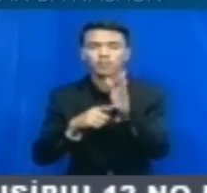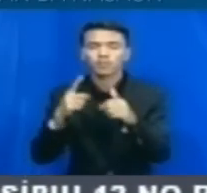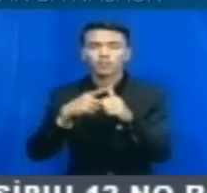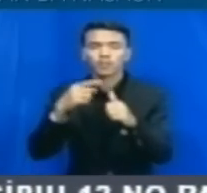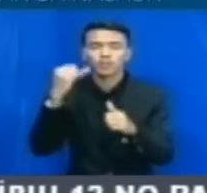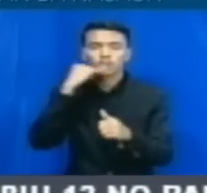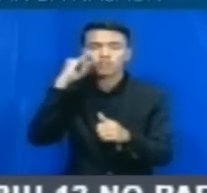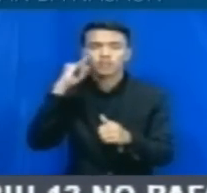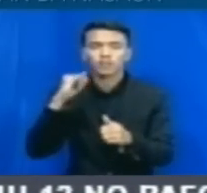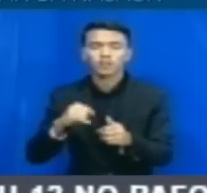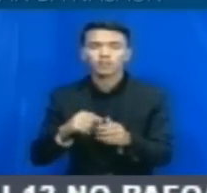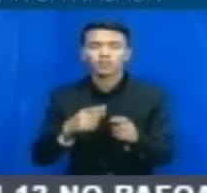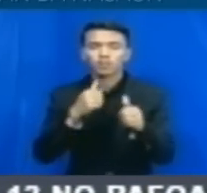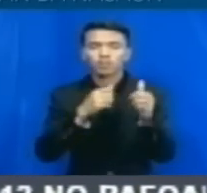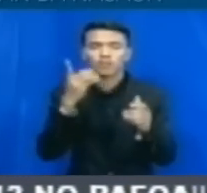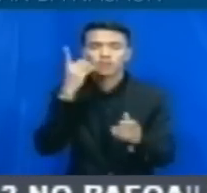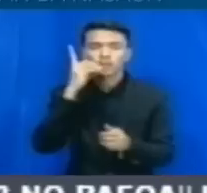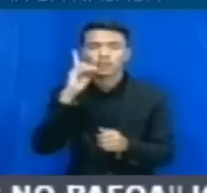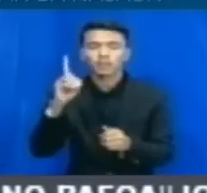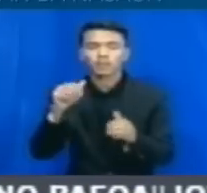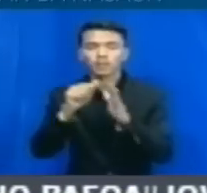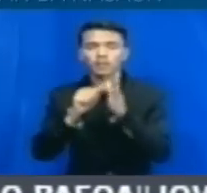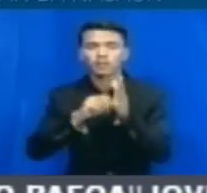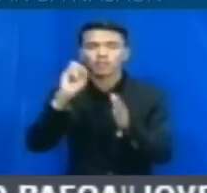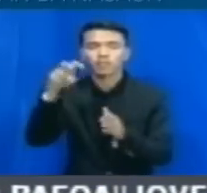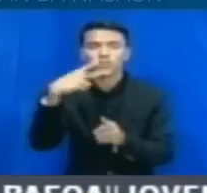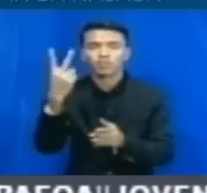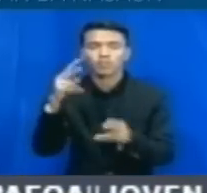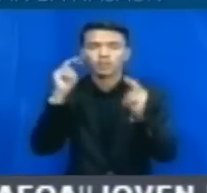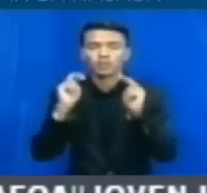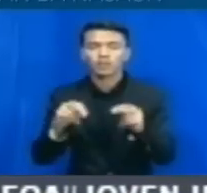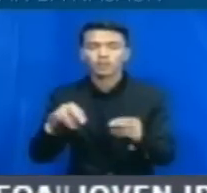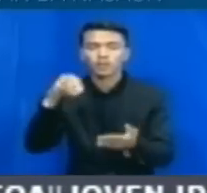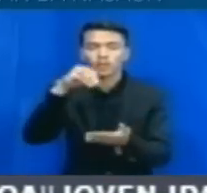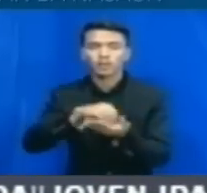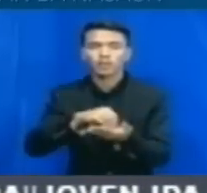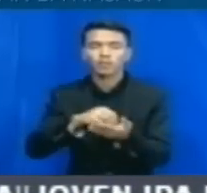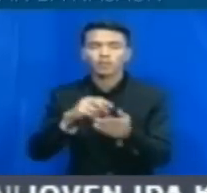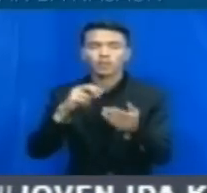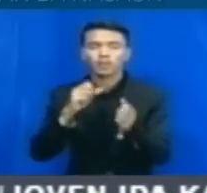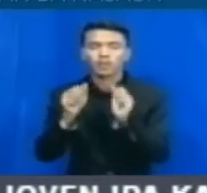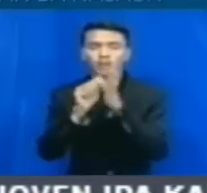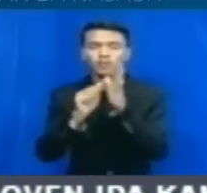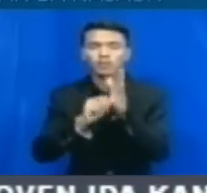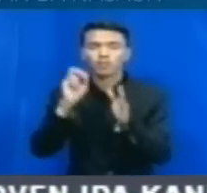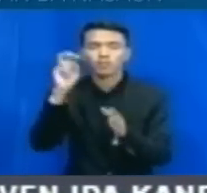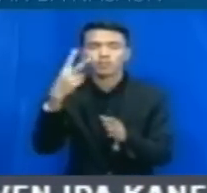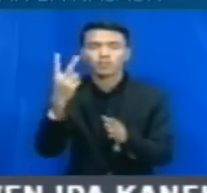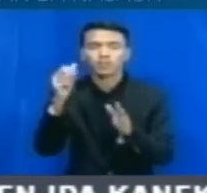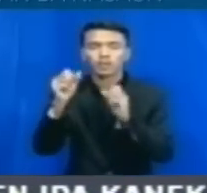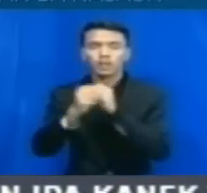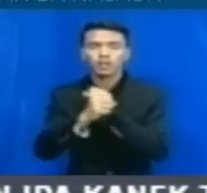irbe argir sir linea declaração ia artigo 12 ma ca tem che implementar artigo 12 tamba argir sir ne sir